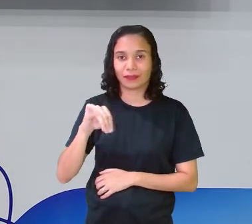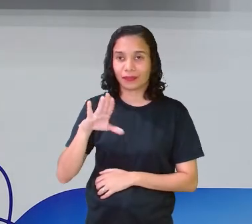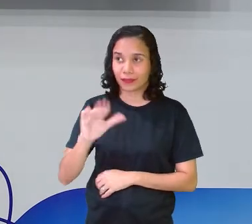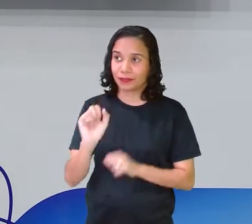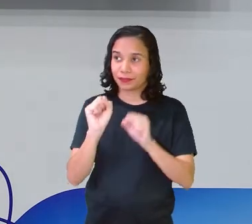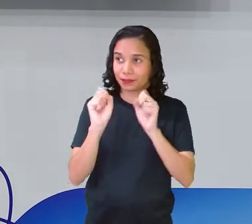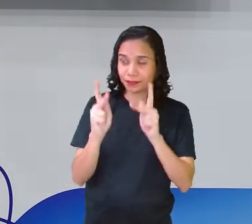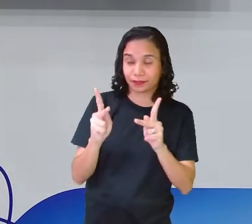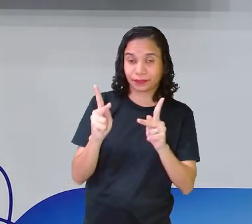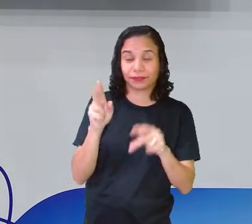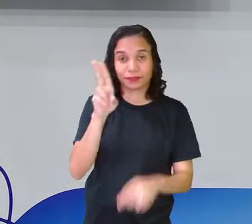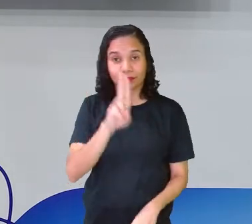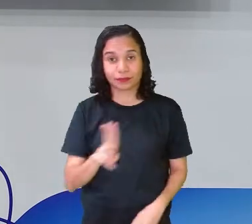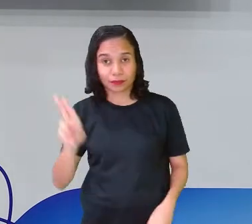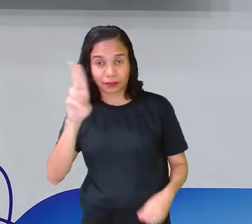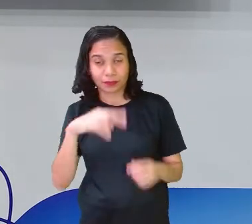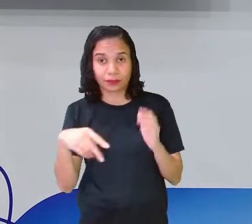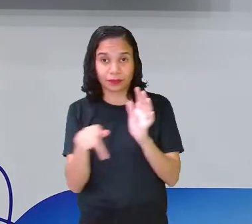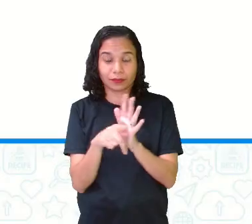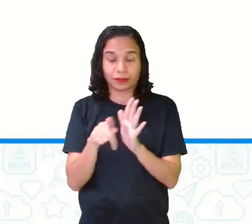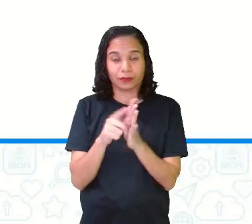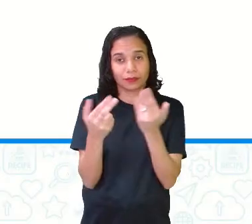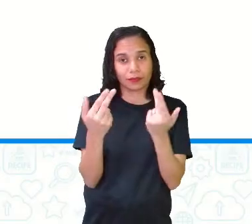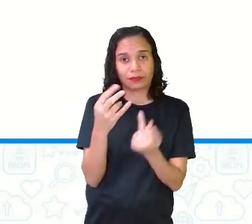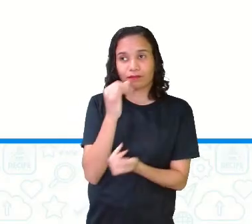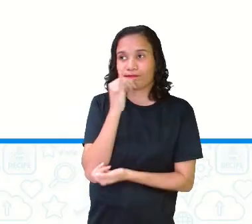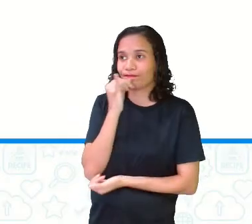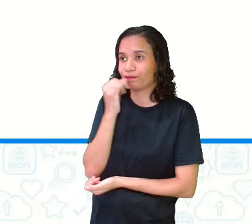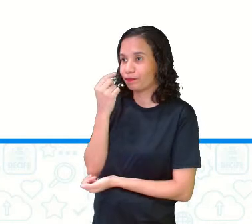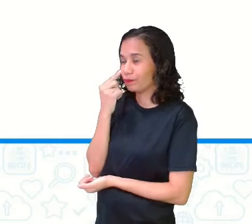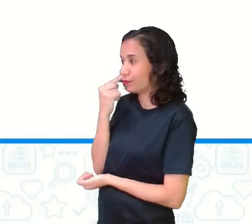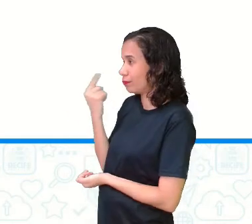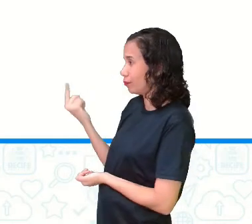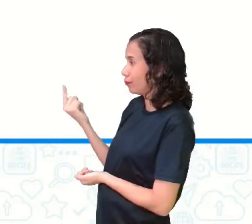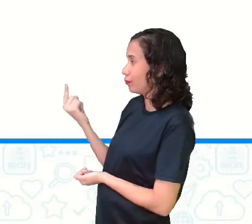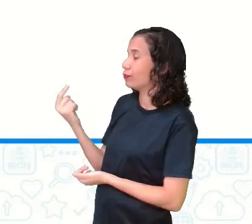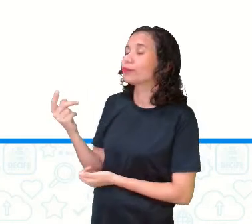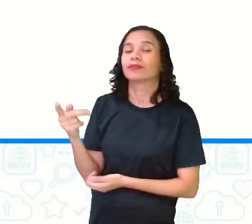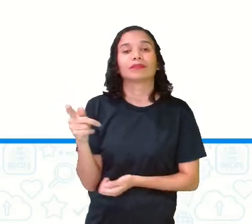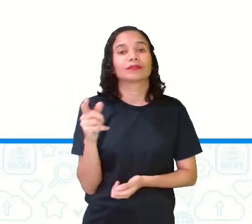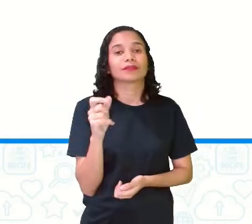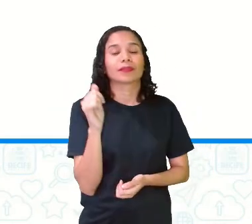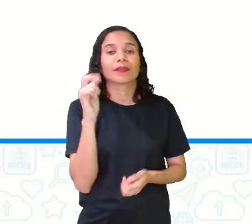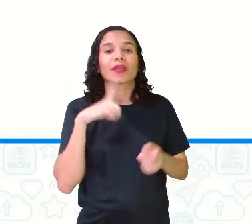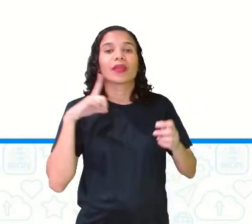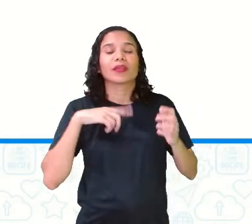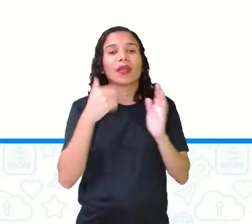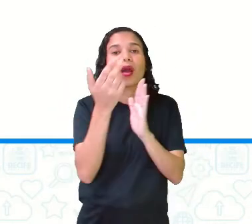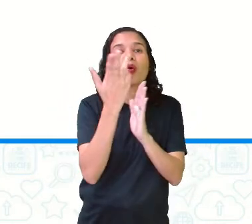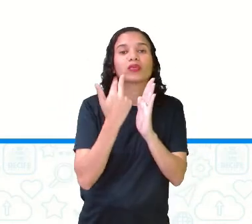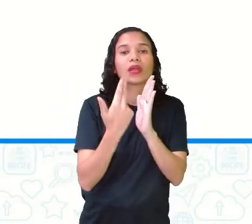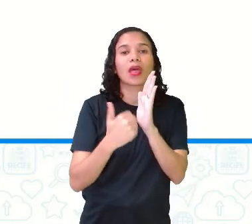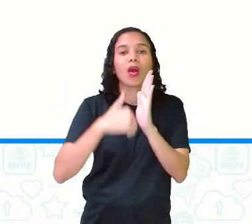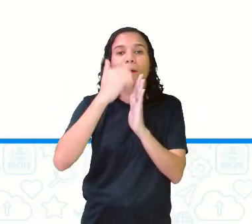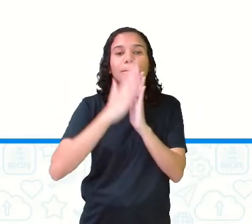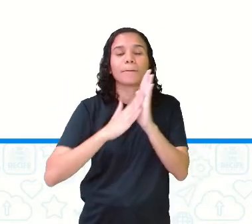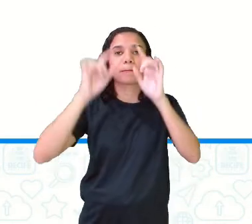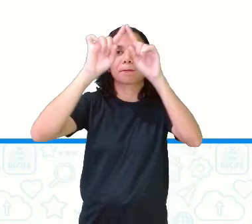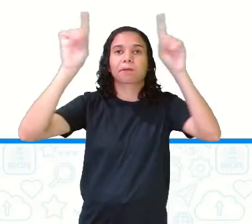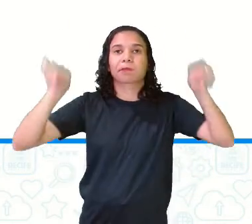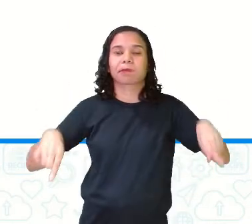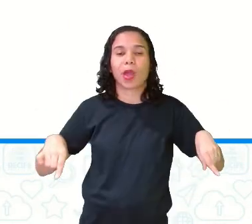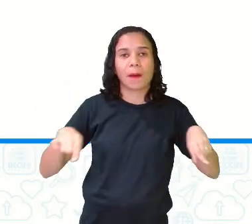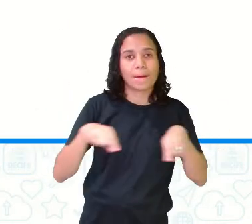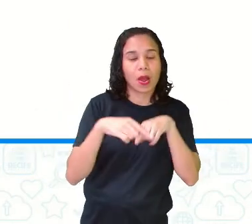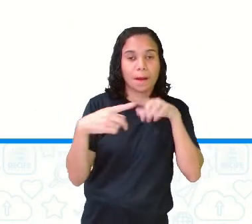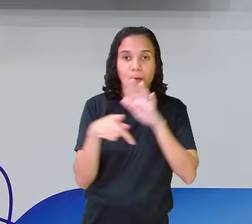beleza? Utilizando o mesmo exemplo do perímetro, onde a moldura representaria o